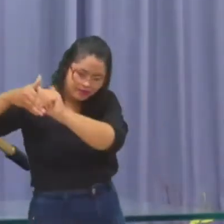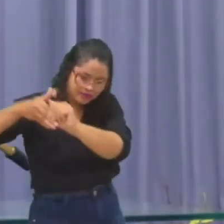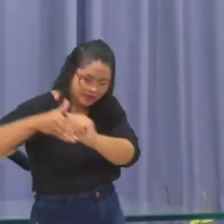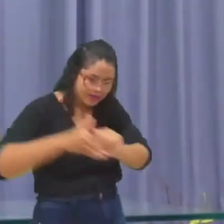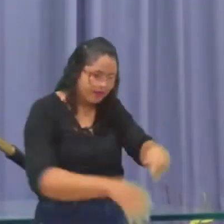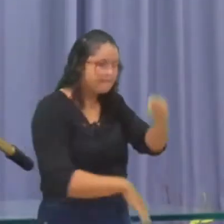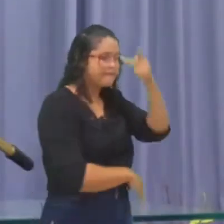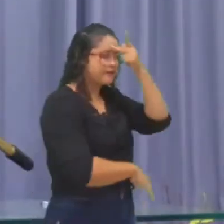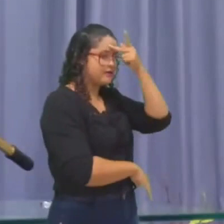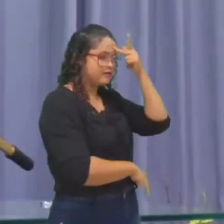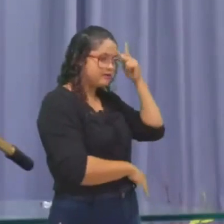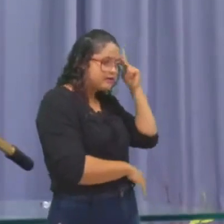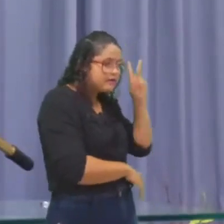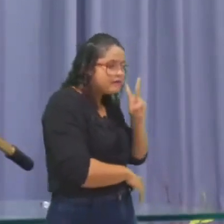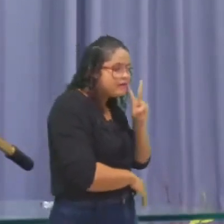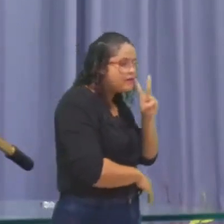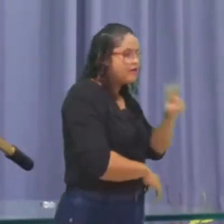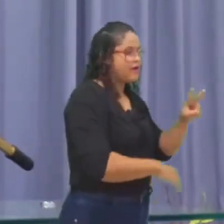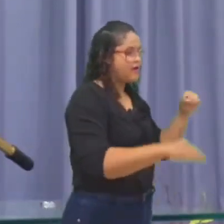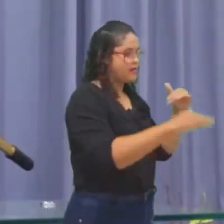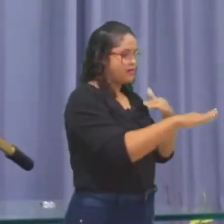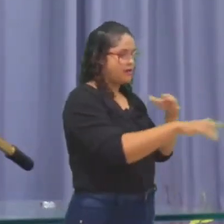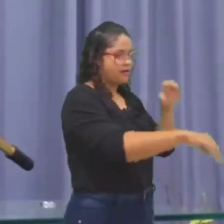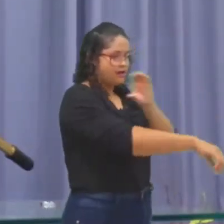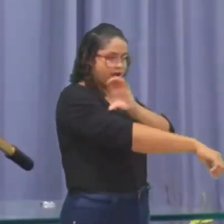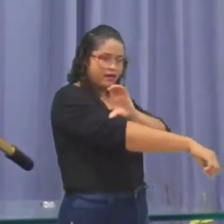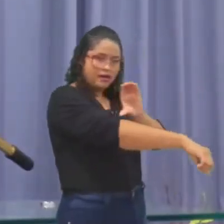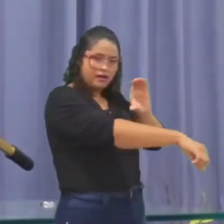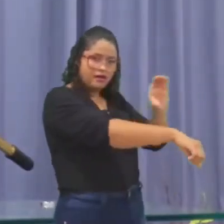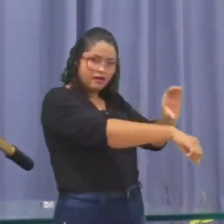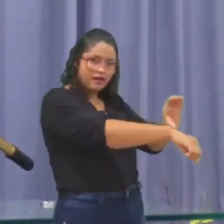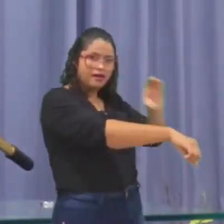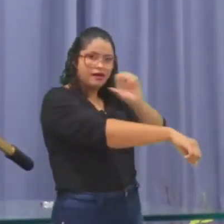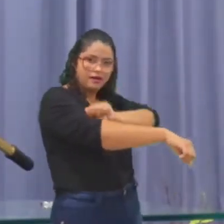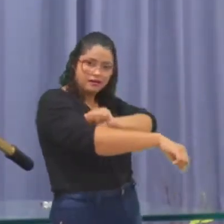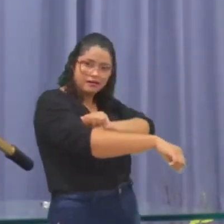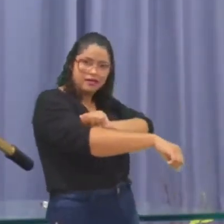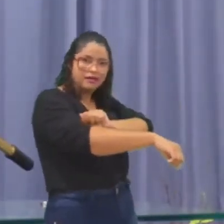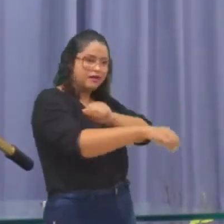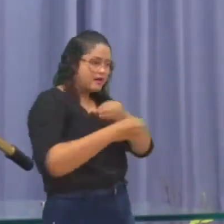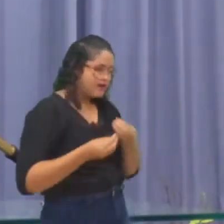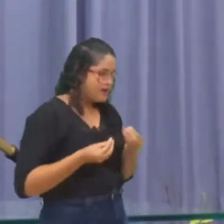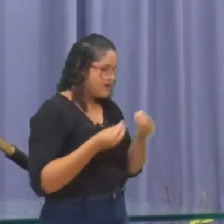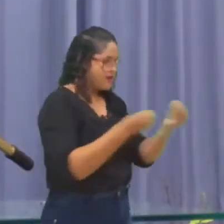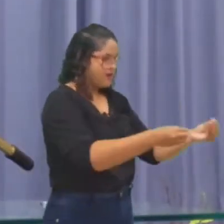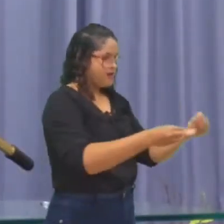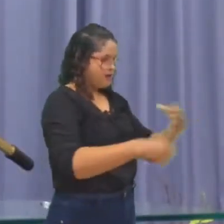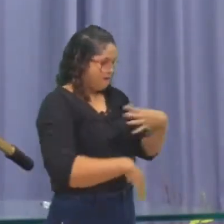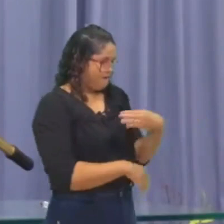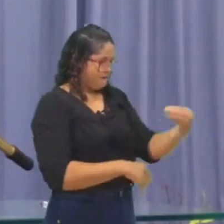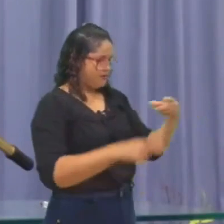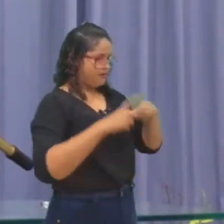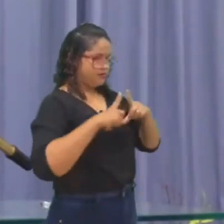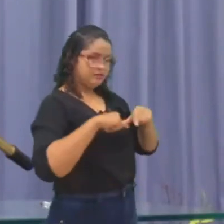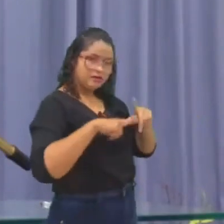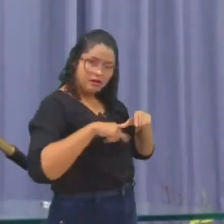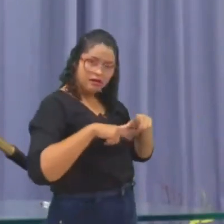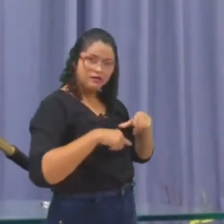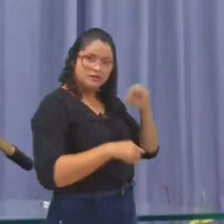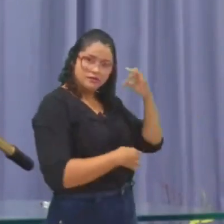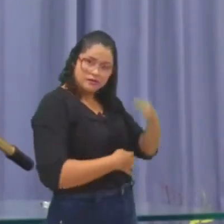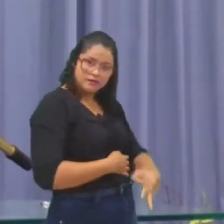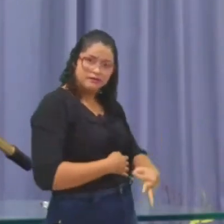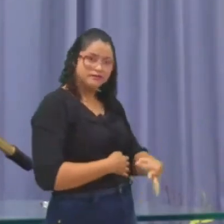espiem a terra de Canaã, que eu hei de dar aos filhos de Israel.